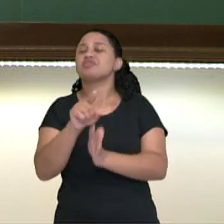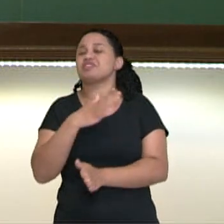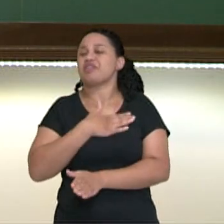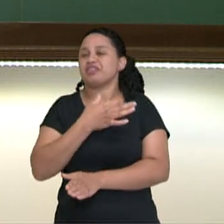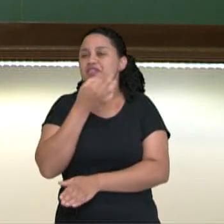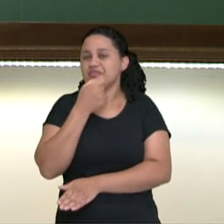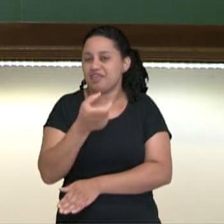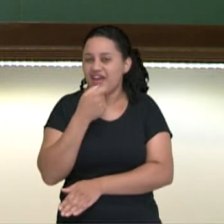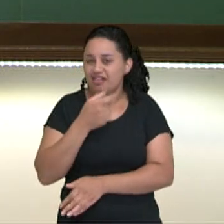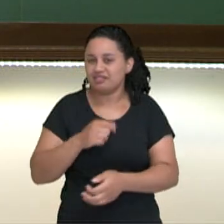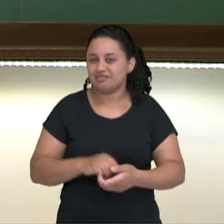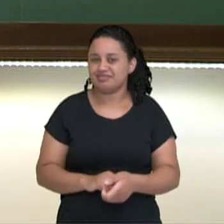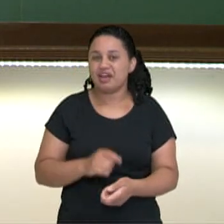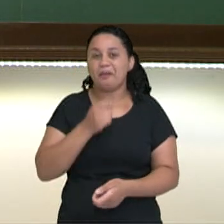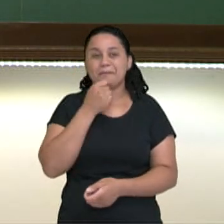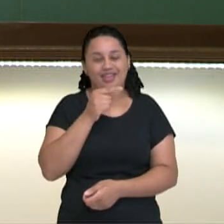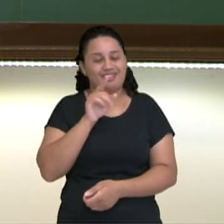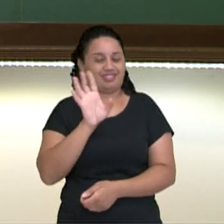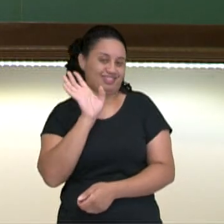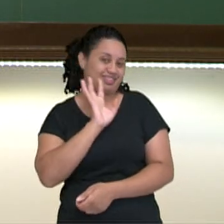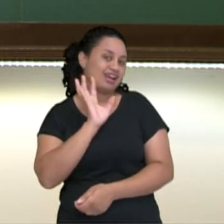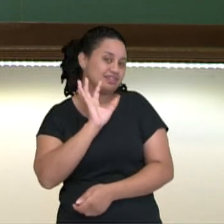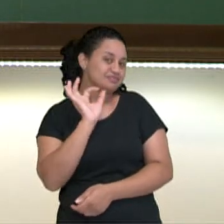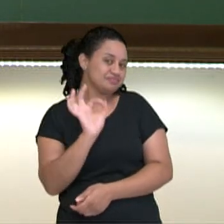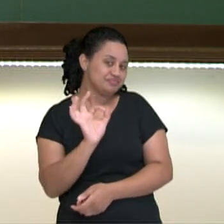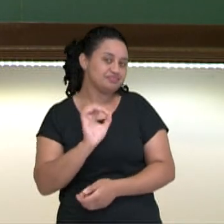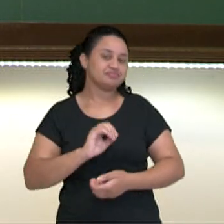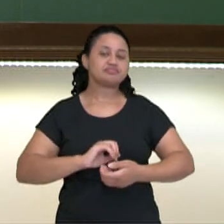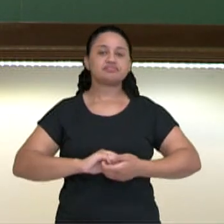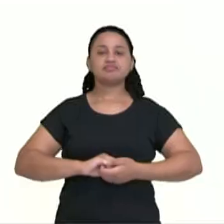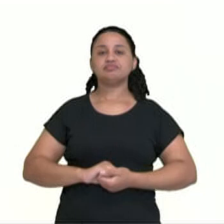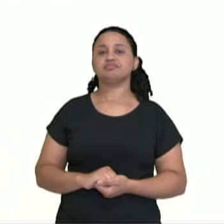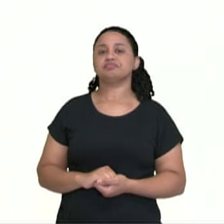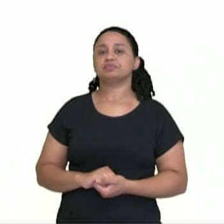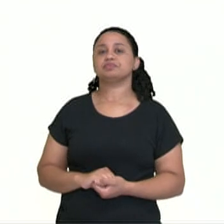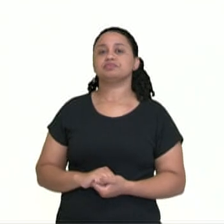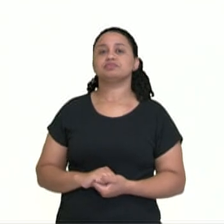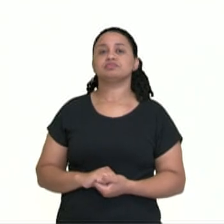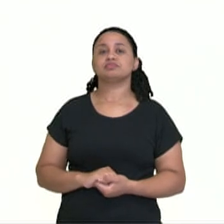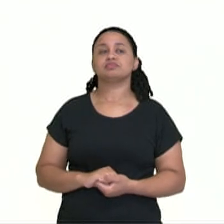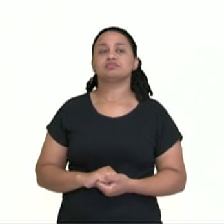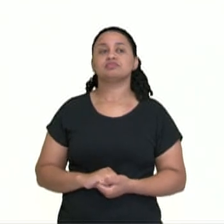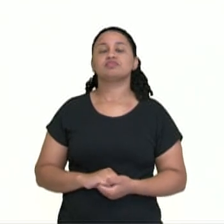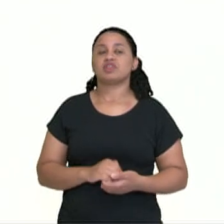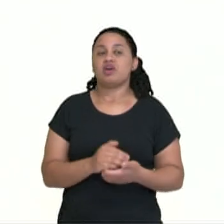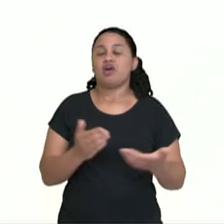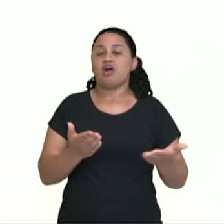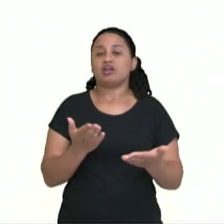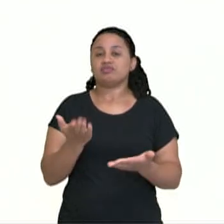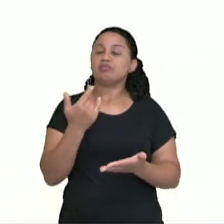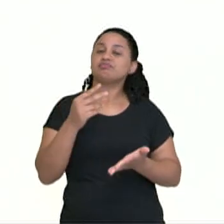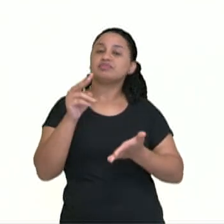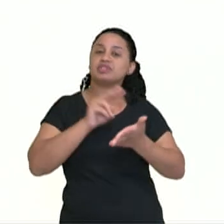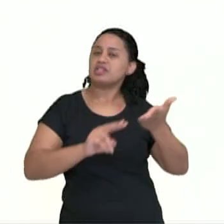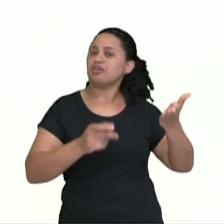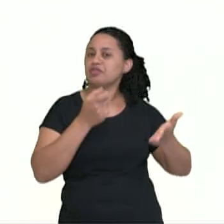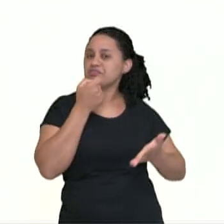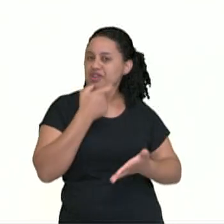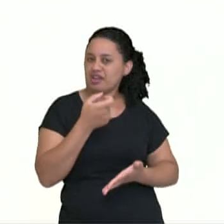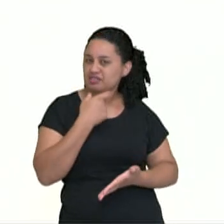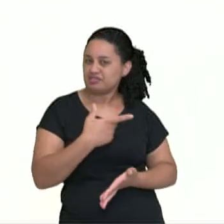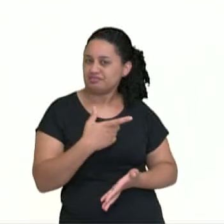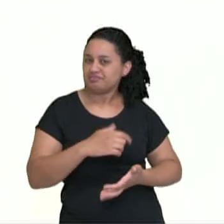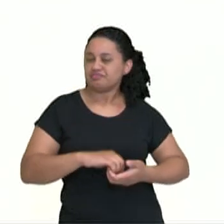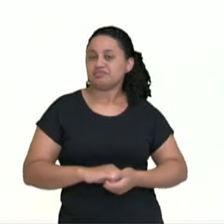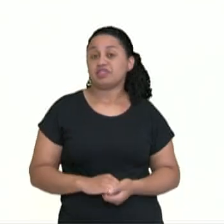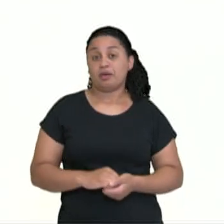muito legal, né? Vamos lá então. Shall we read a joke? Vamos ler uma piada?